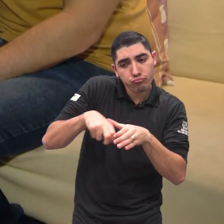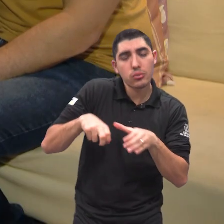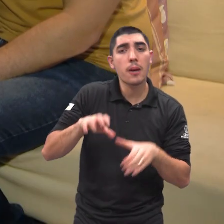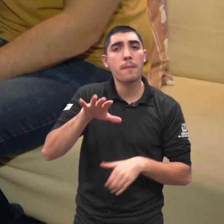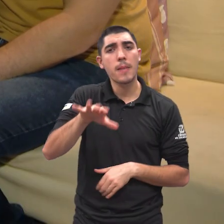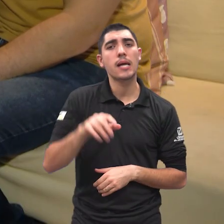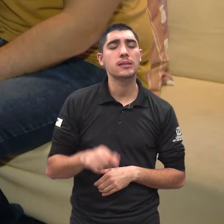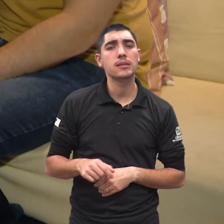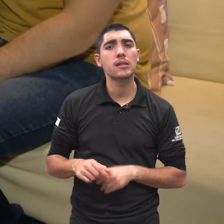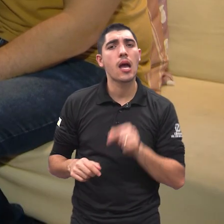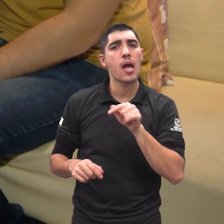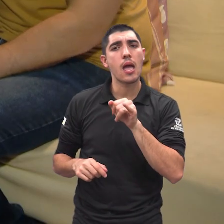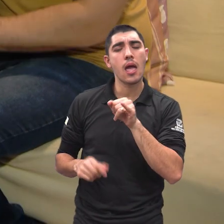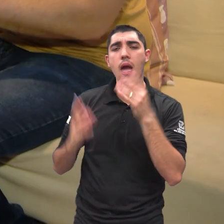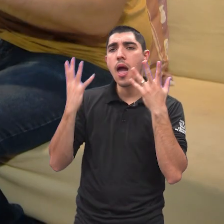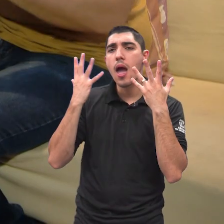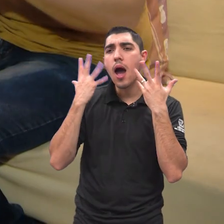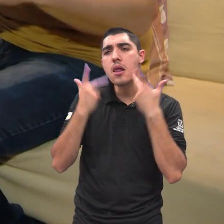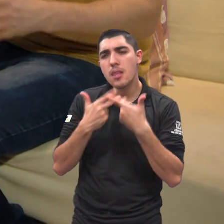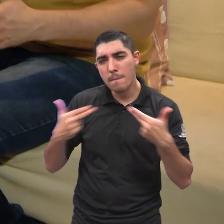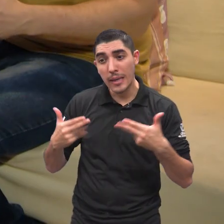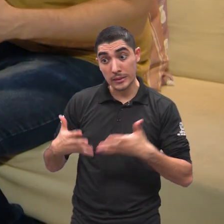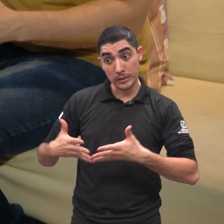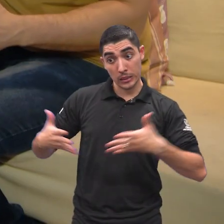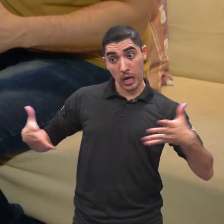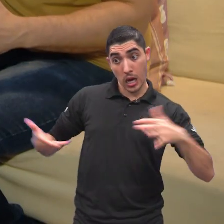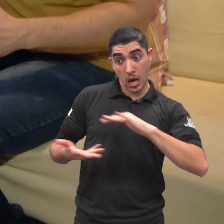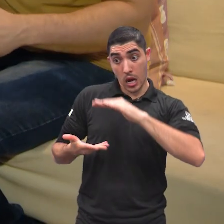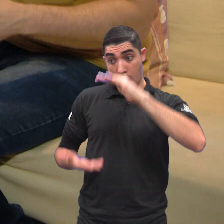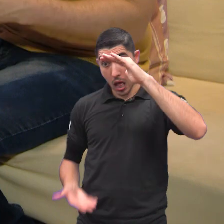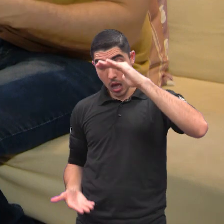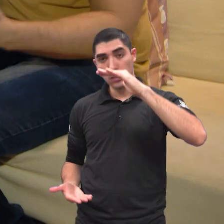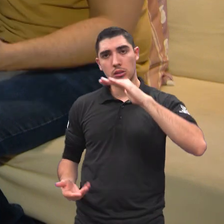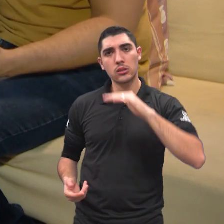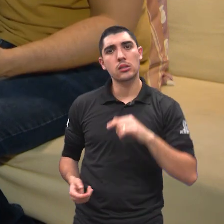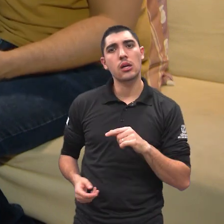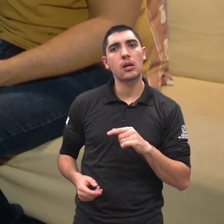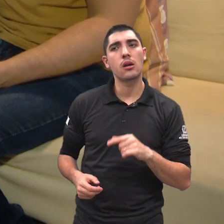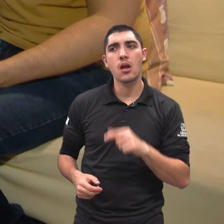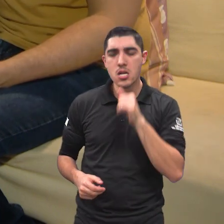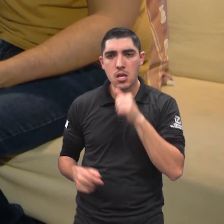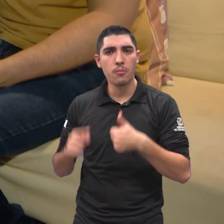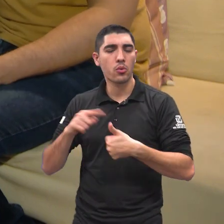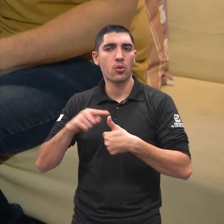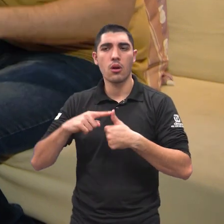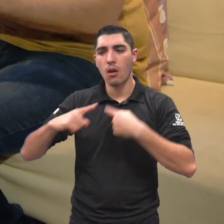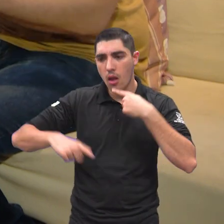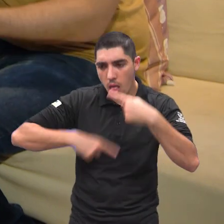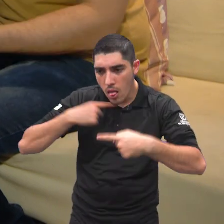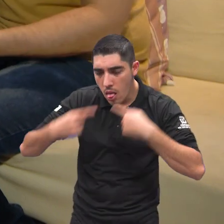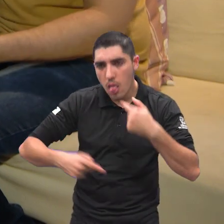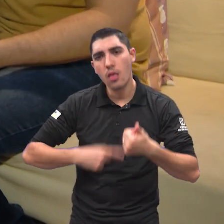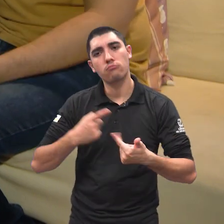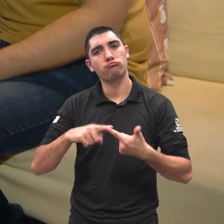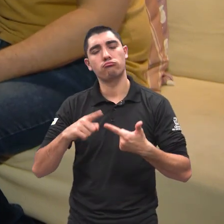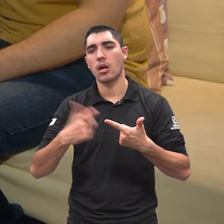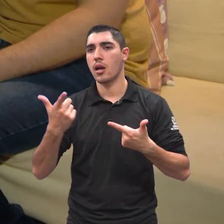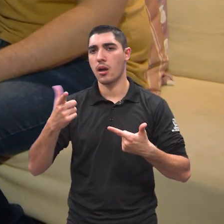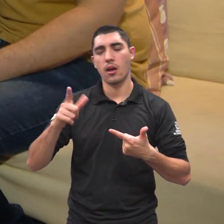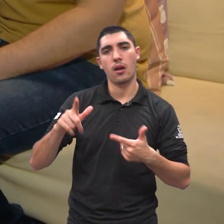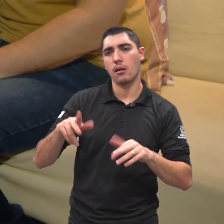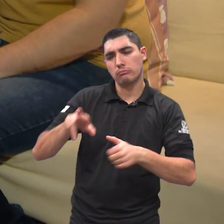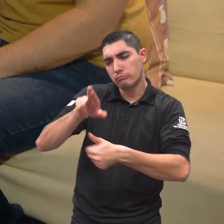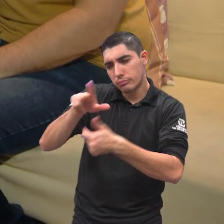nossos pets. Agora, falando de animais de grande porte, de porte gigante, como um São Bernardo, como um Maine Coon,